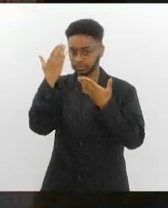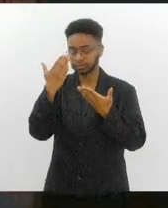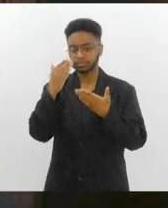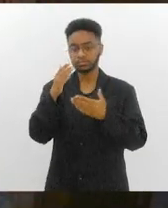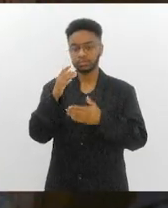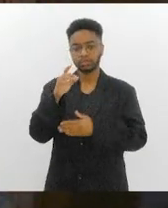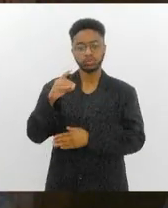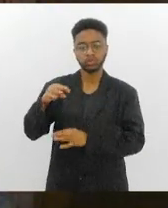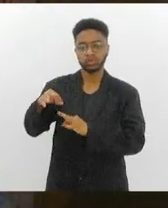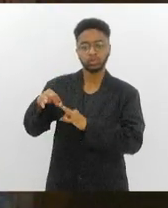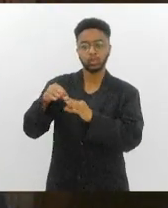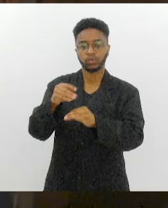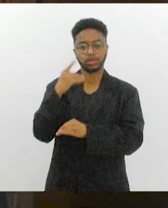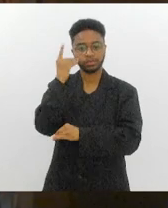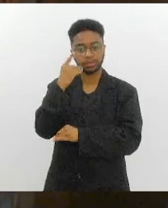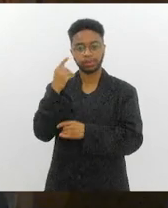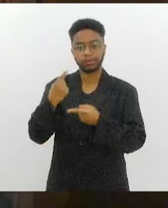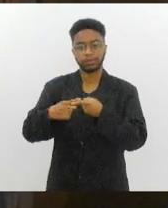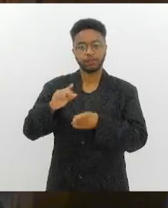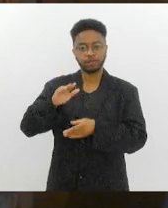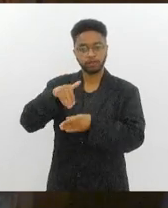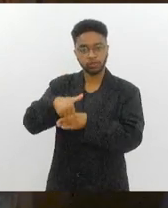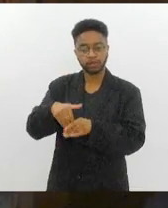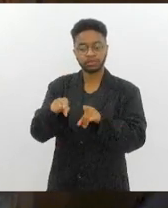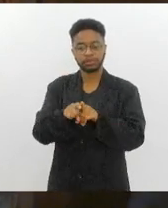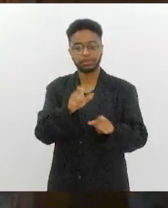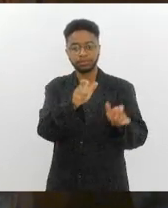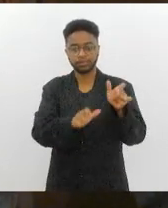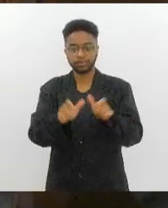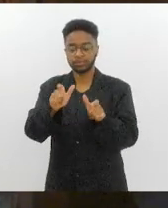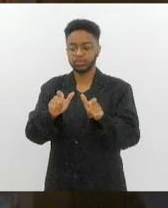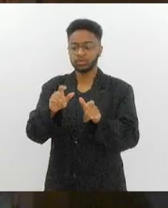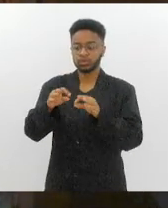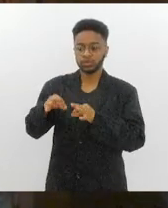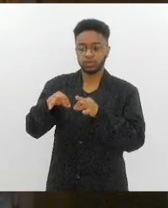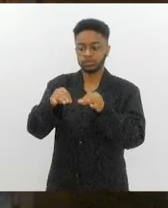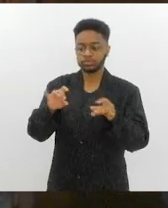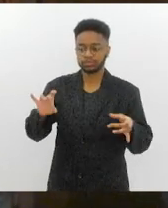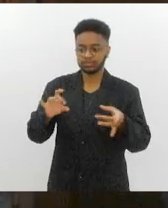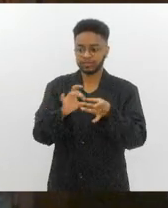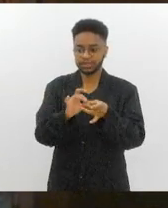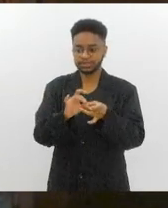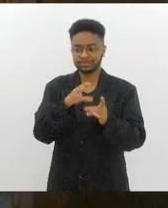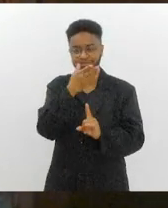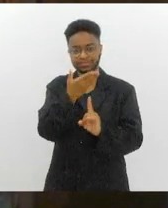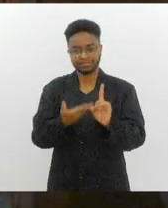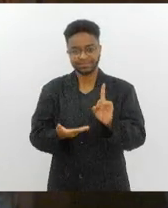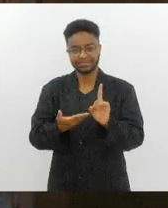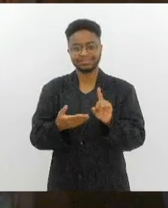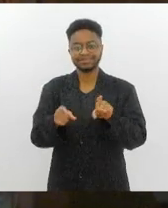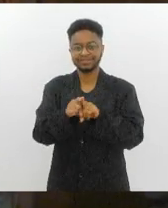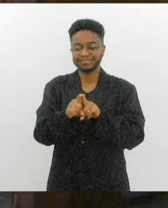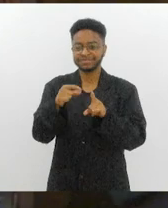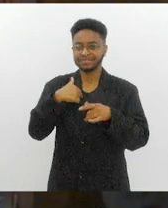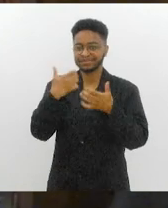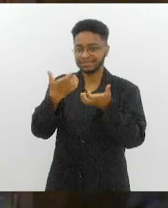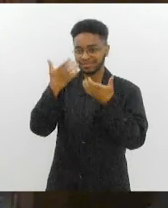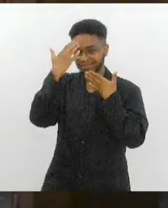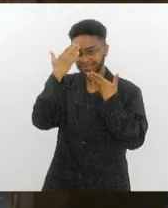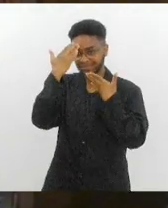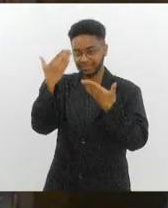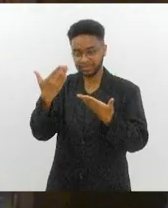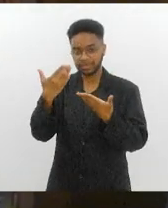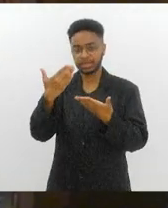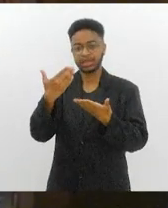deputados que votaram por isso, a todas as pessoas que fizeram parte dessa homenagem, mas eu quero agradecer profundamente a quem